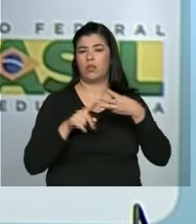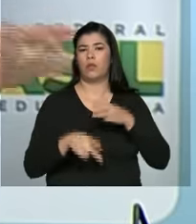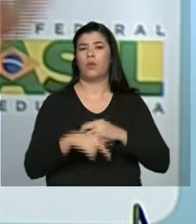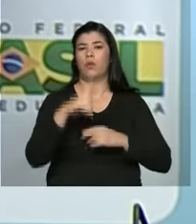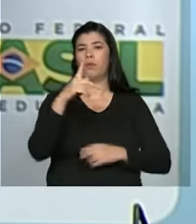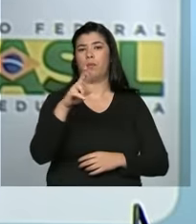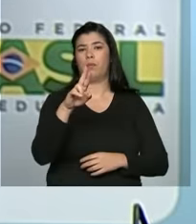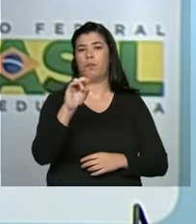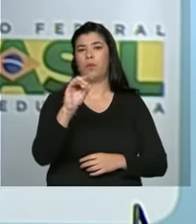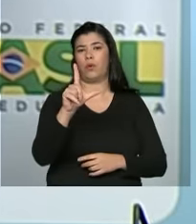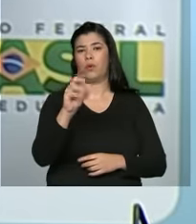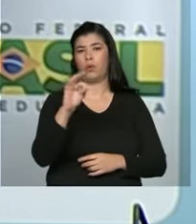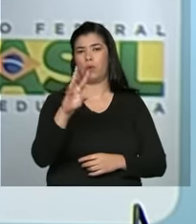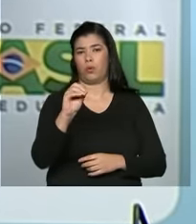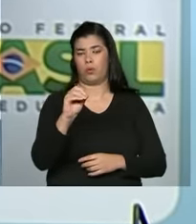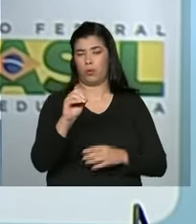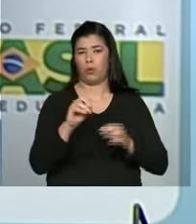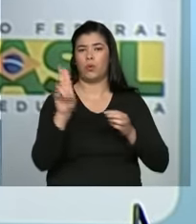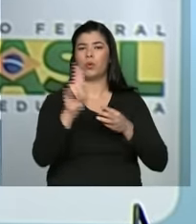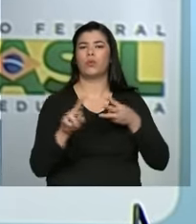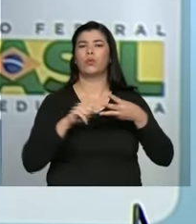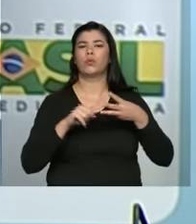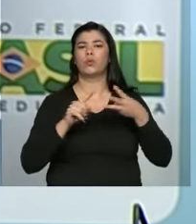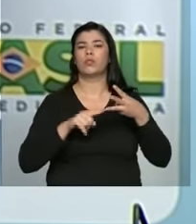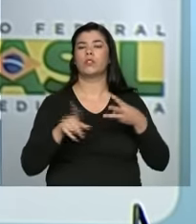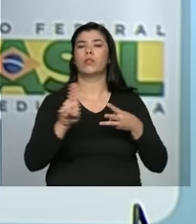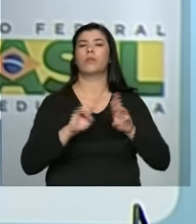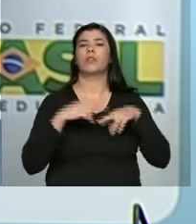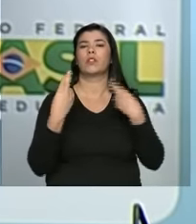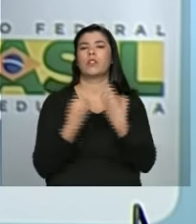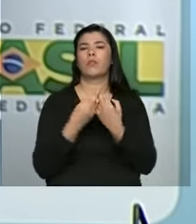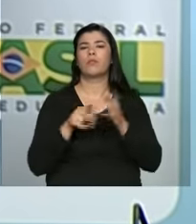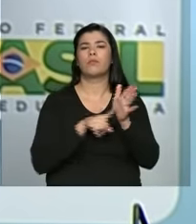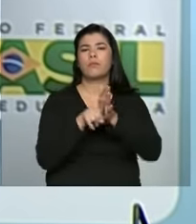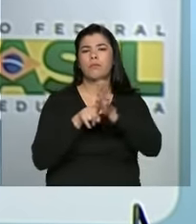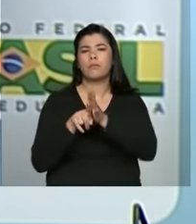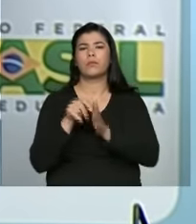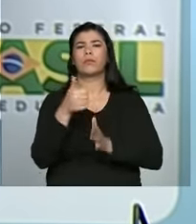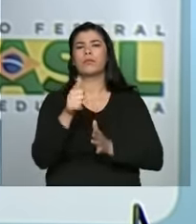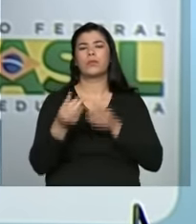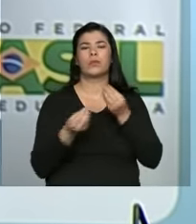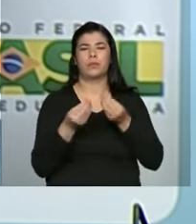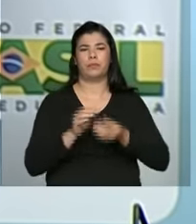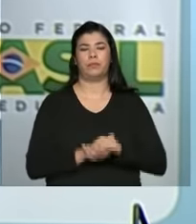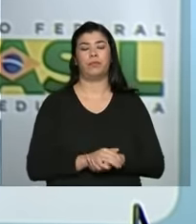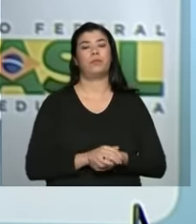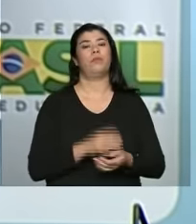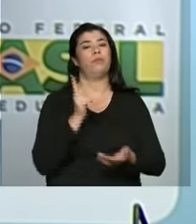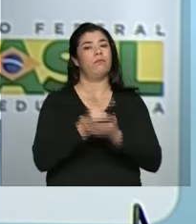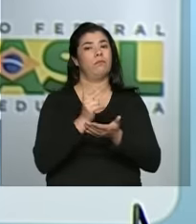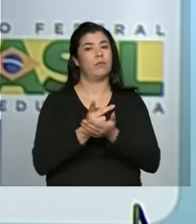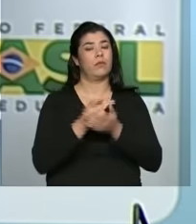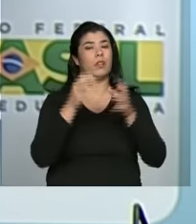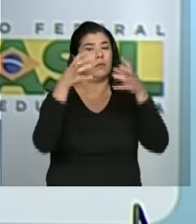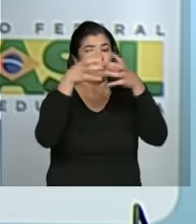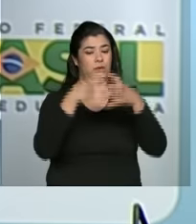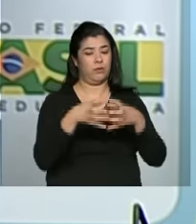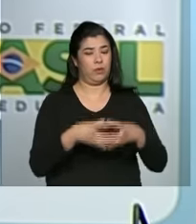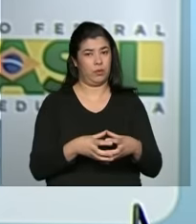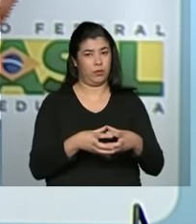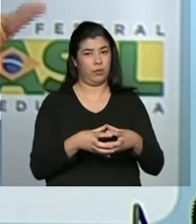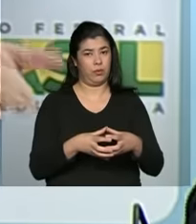Econômica sem contar as reuniões diagnóstico eh nós também tivemos ao mesmo tempo concomitantemente todo um trabalho